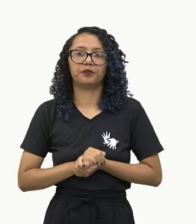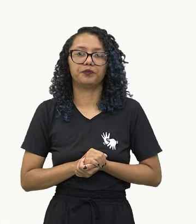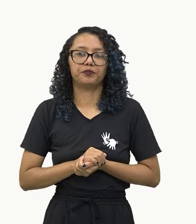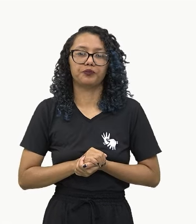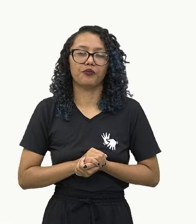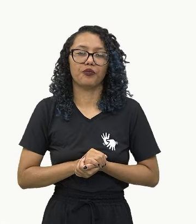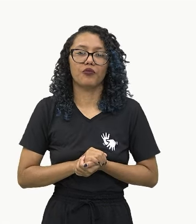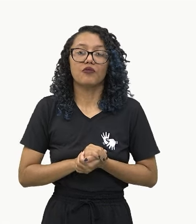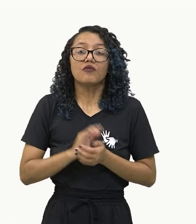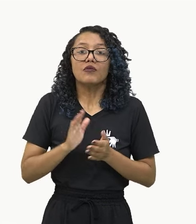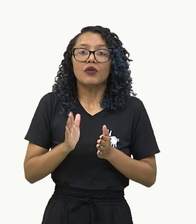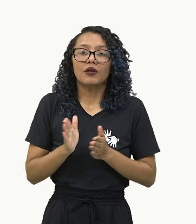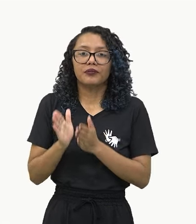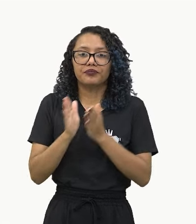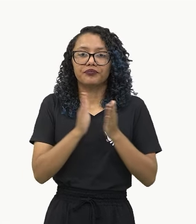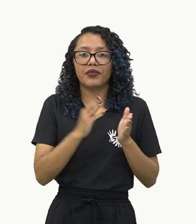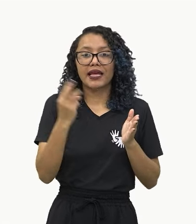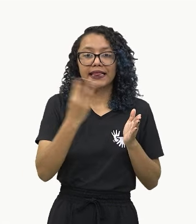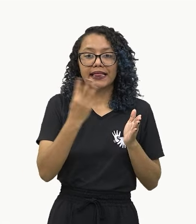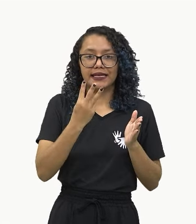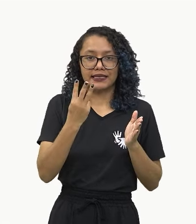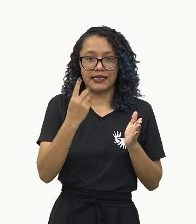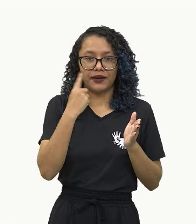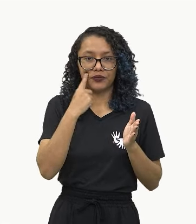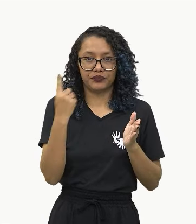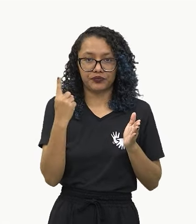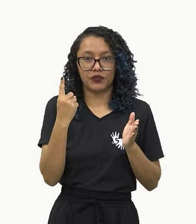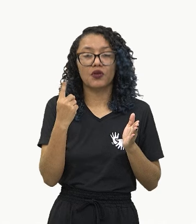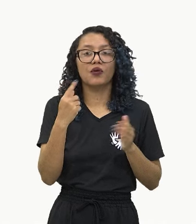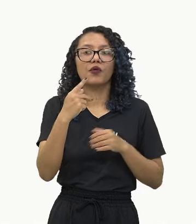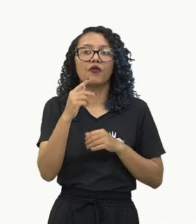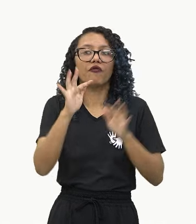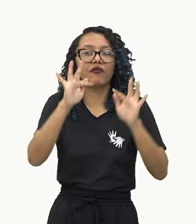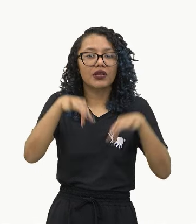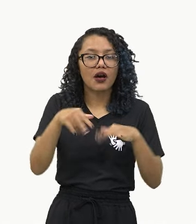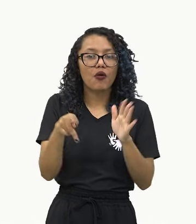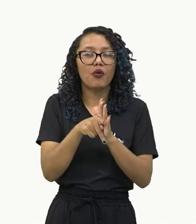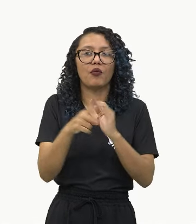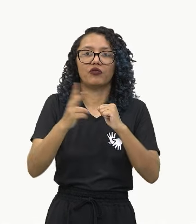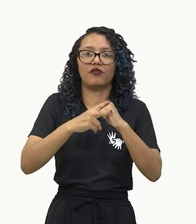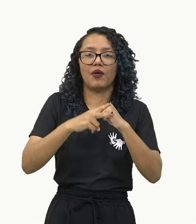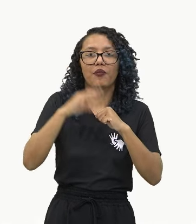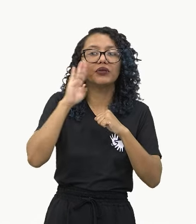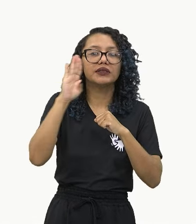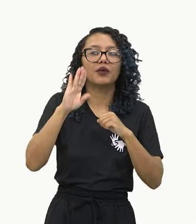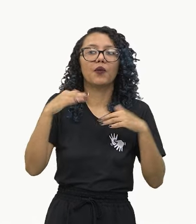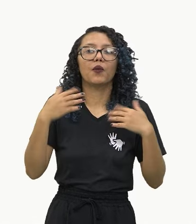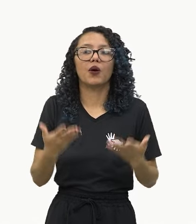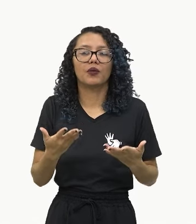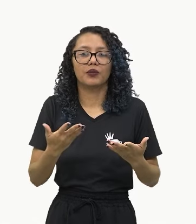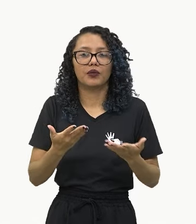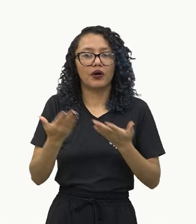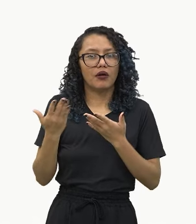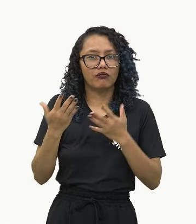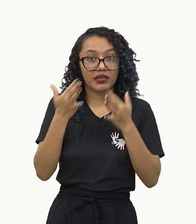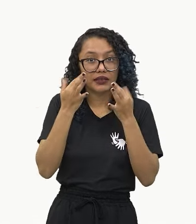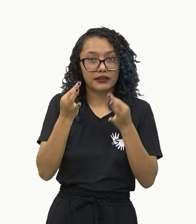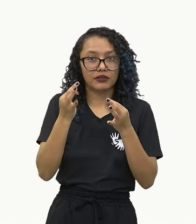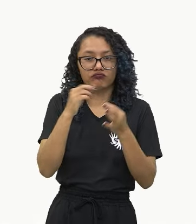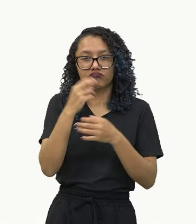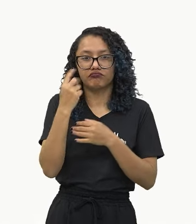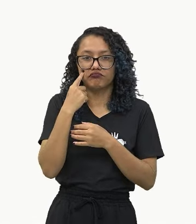é o particípio do nosso verbo principal. E olha aqui, meus amores, observem, que tranquilo. Então, verbos